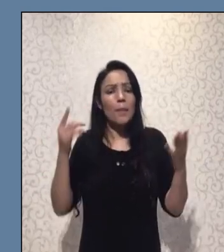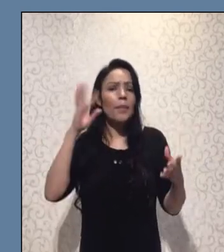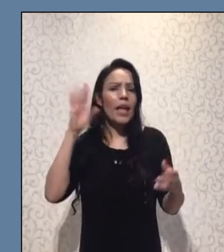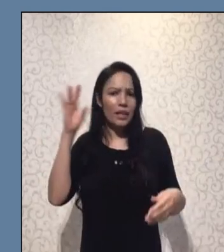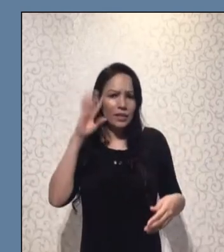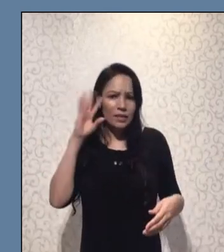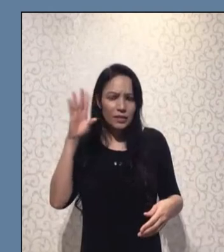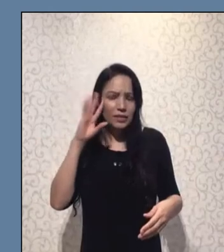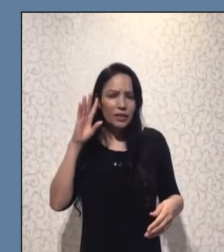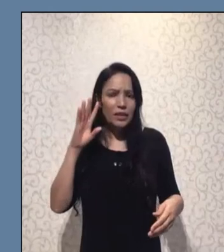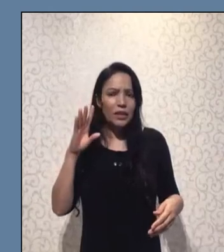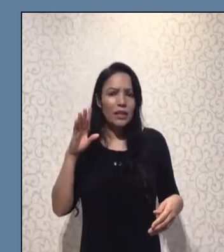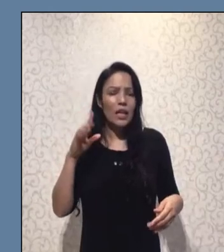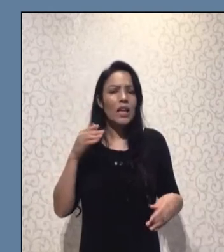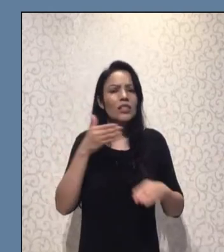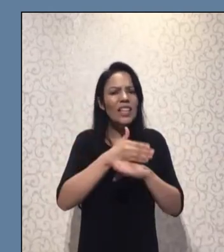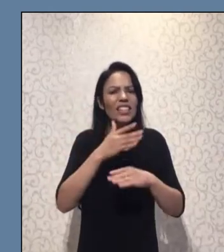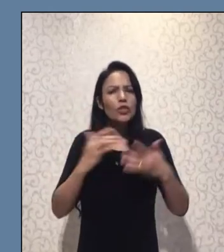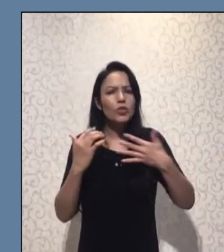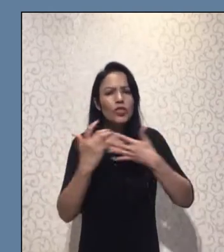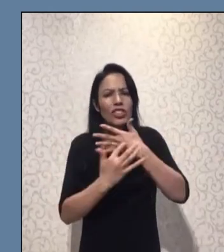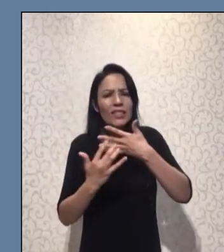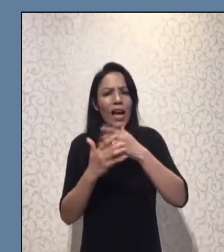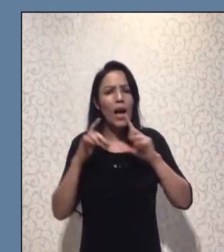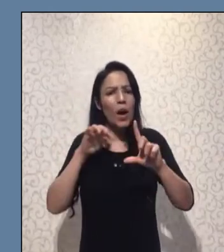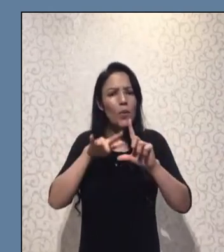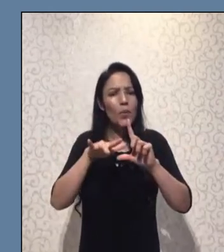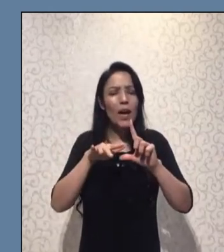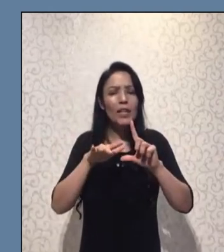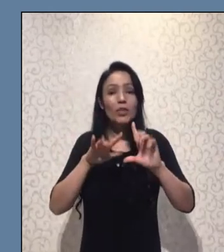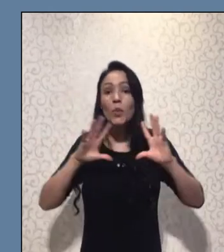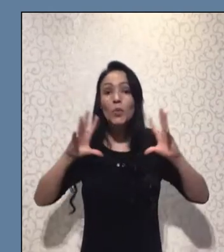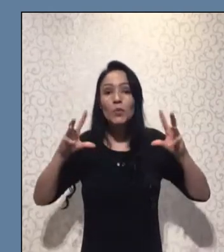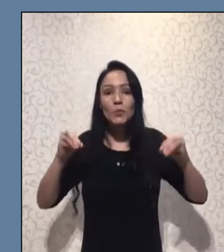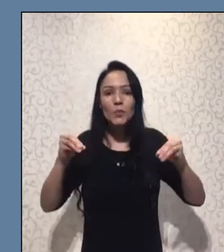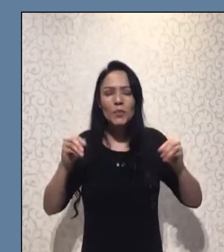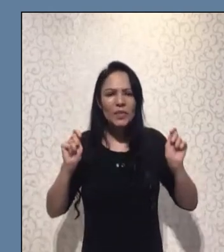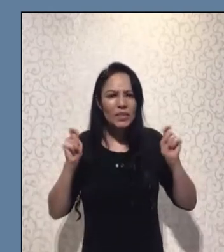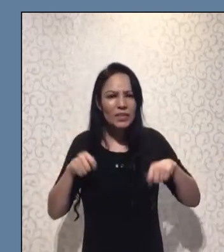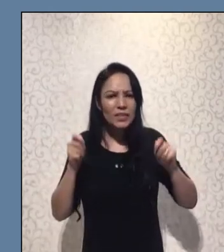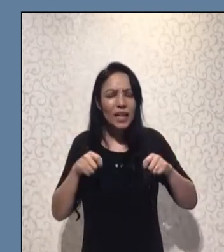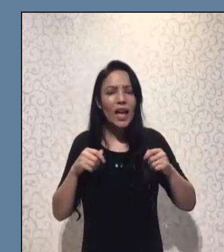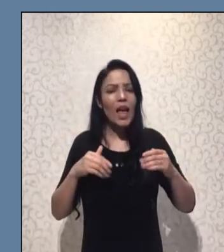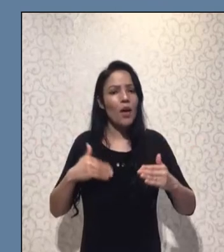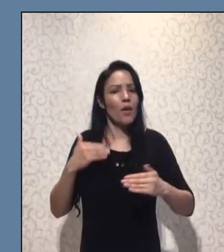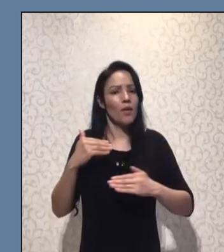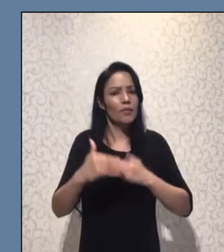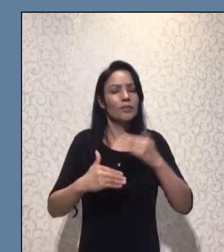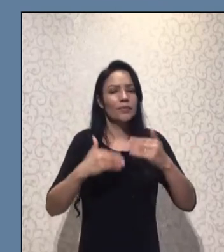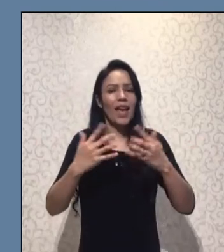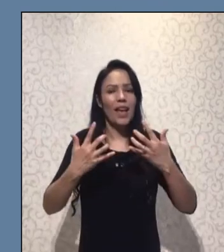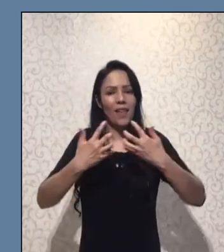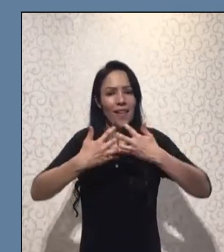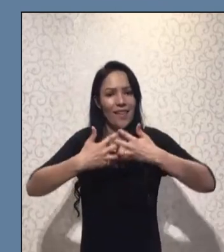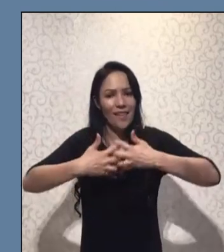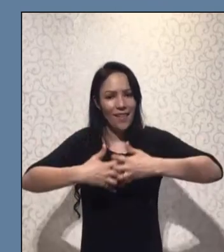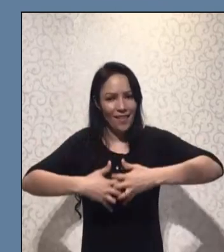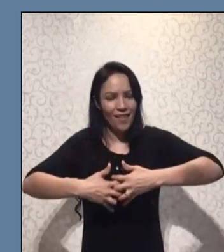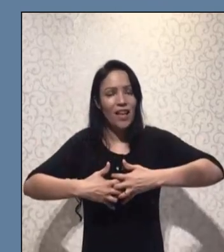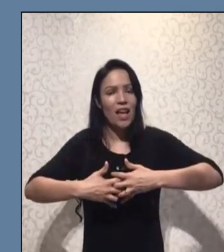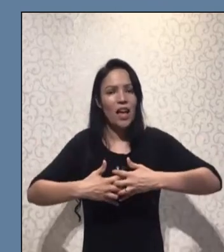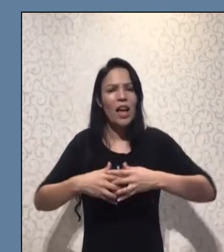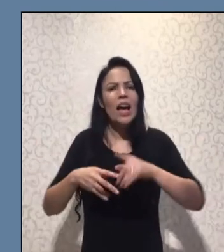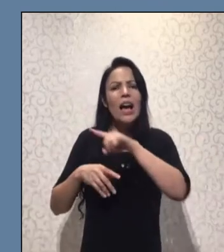de acesso digital, você tem que pensar que é uma cadeia, uma engrenagem, né? A escola vai ter condições?